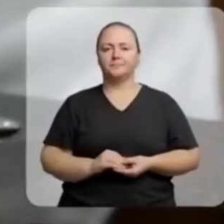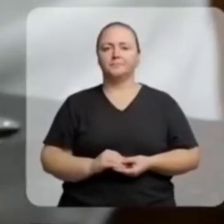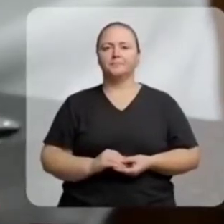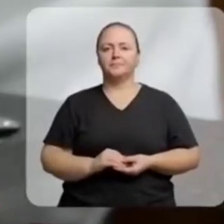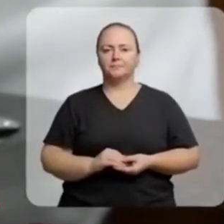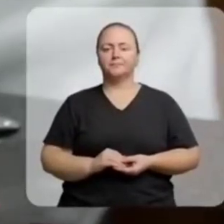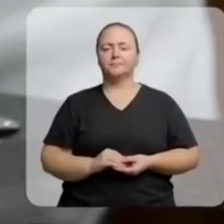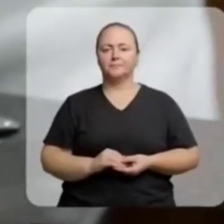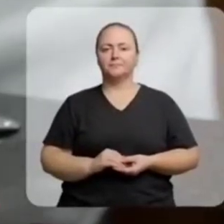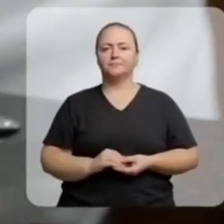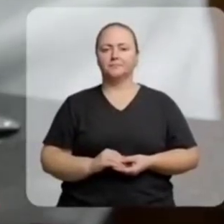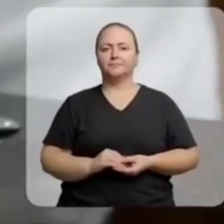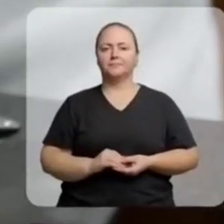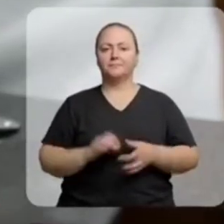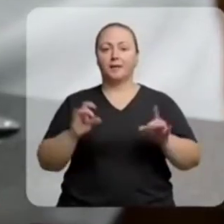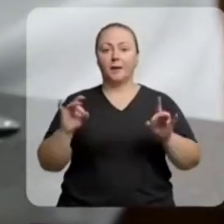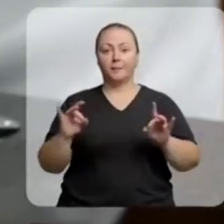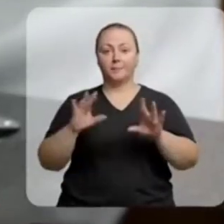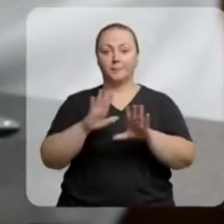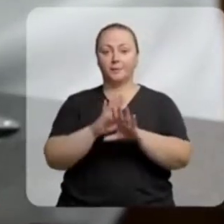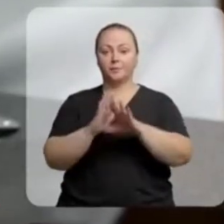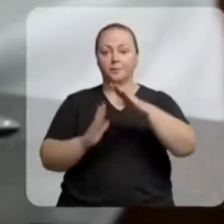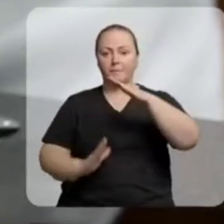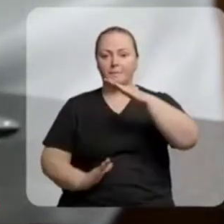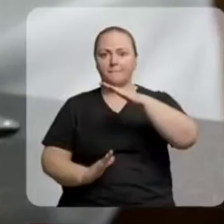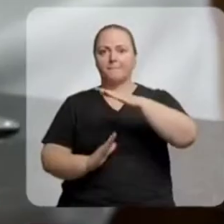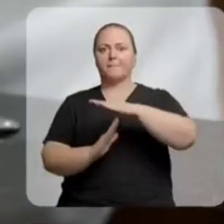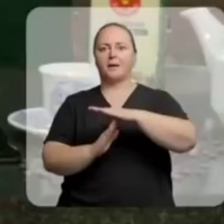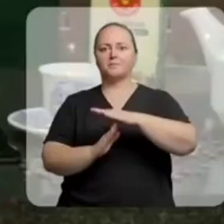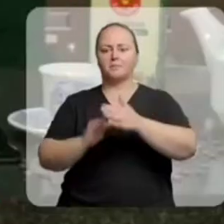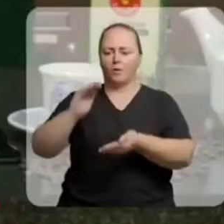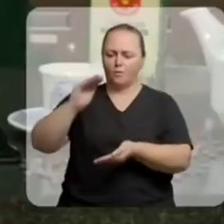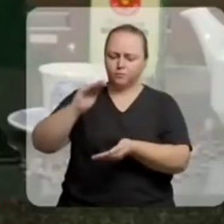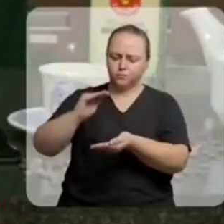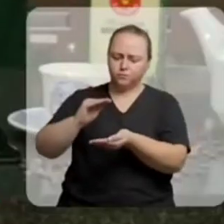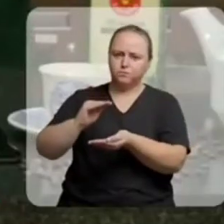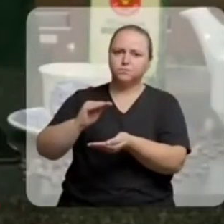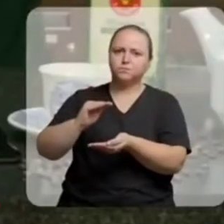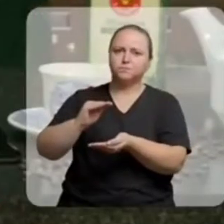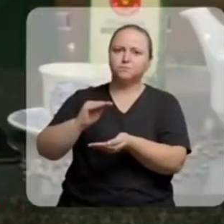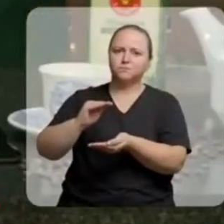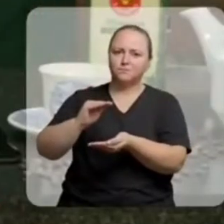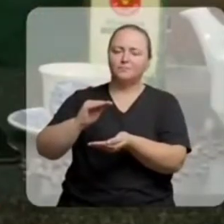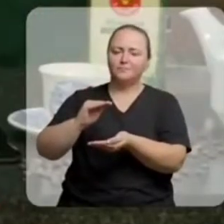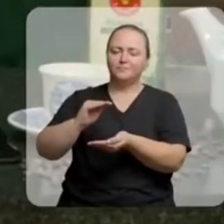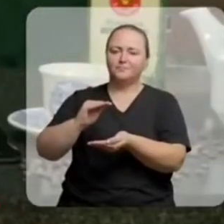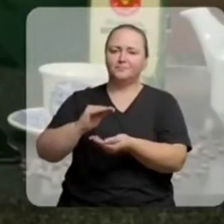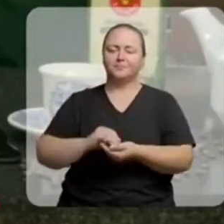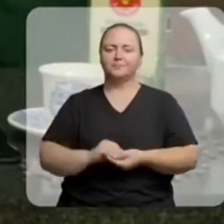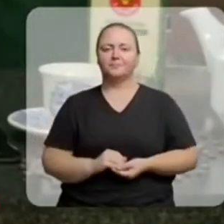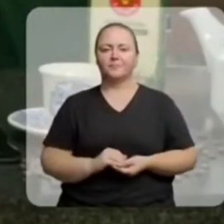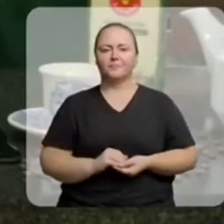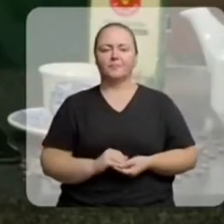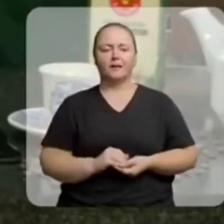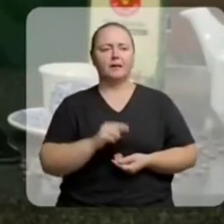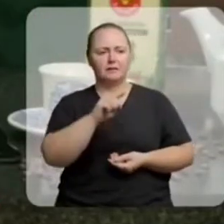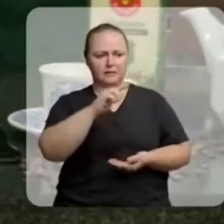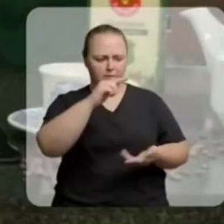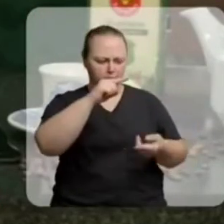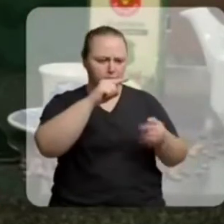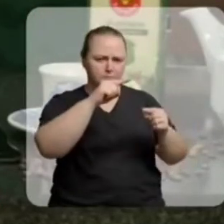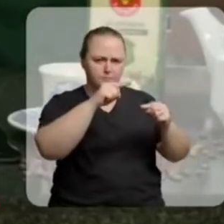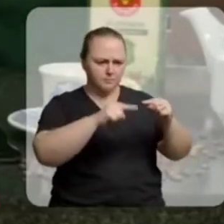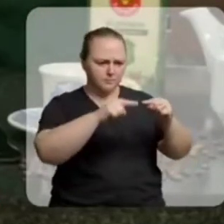Até completar a capacidade máxima da prensa ou do recipiente. Ela tem uma medida aí, né, no vidro pra Isso,